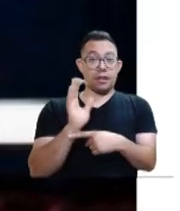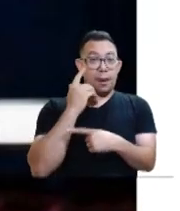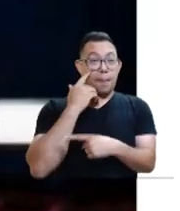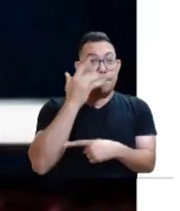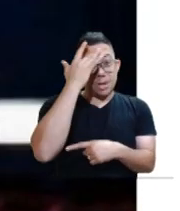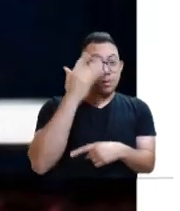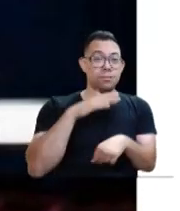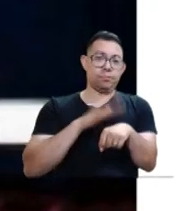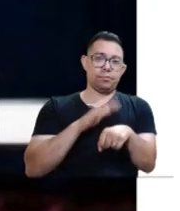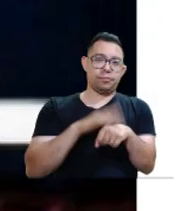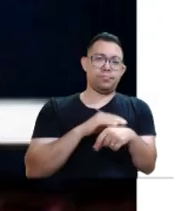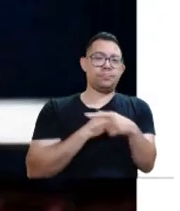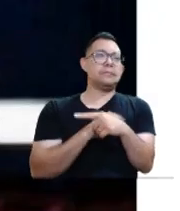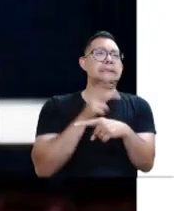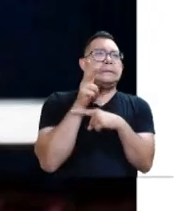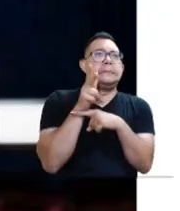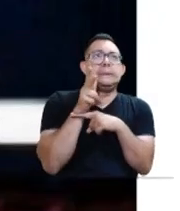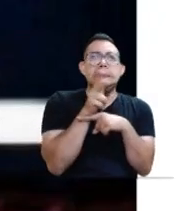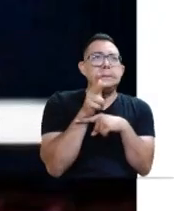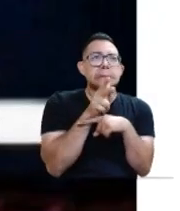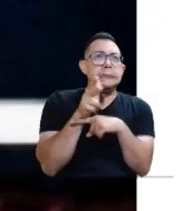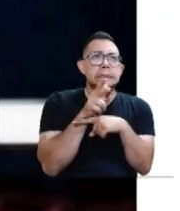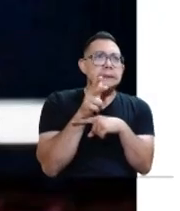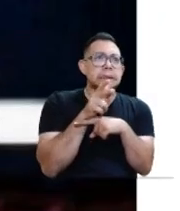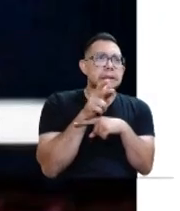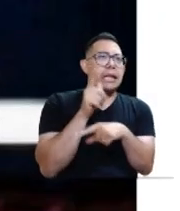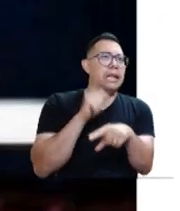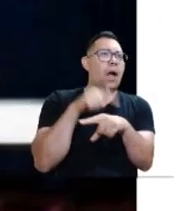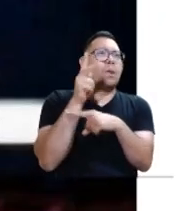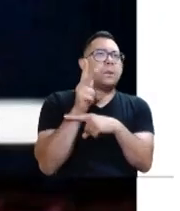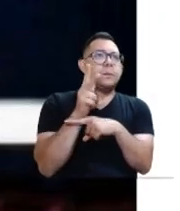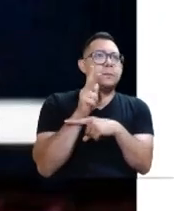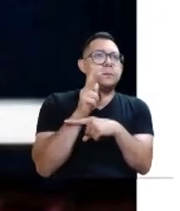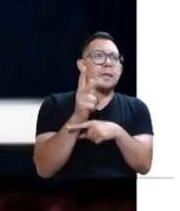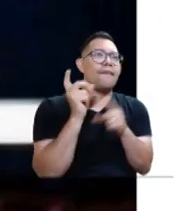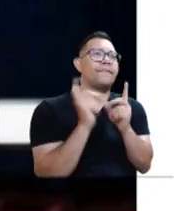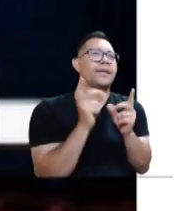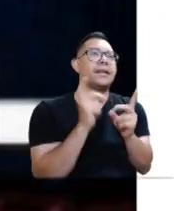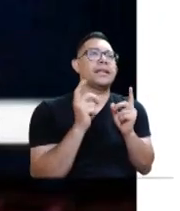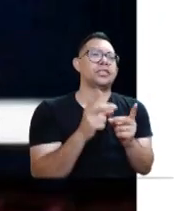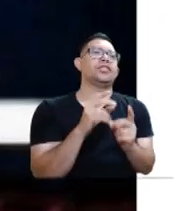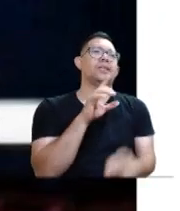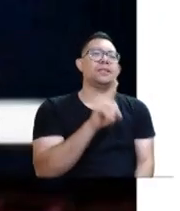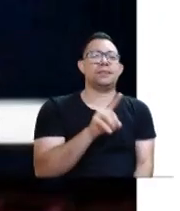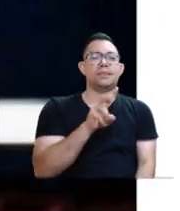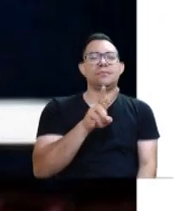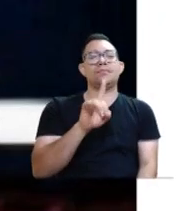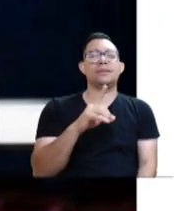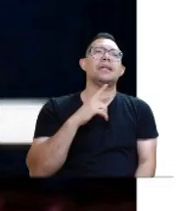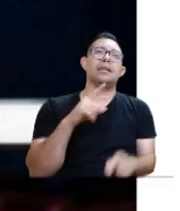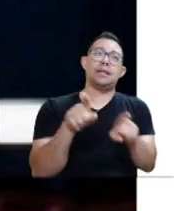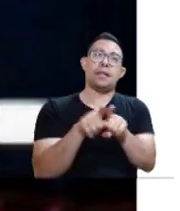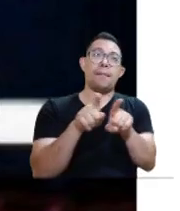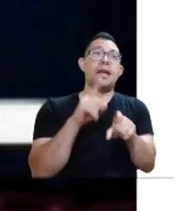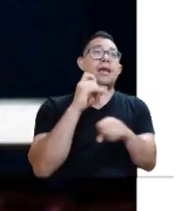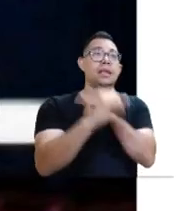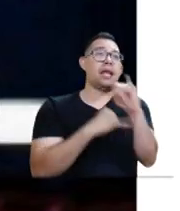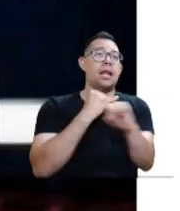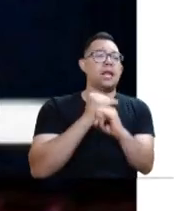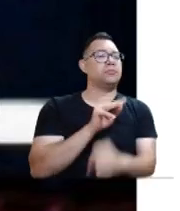Filmes gravados até de dentro dos cinemas passaram a ser acessíveis quase simultaneamente e de graça